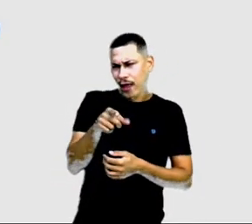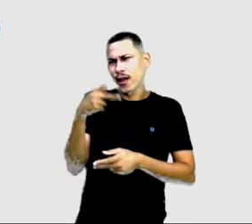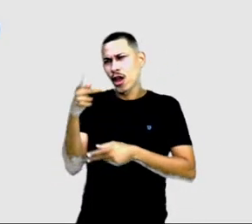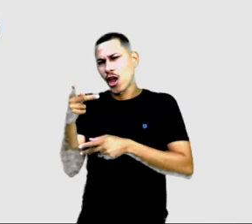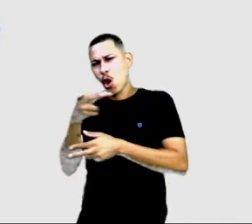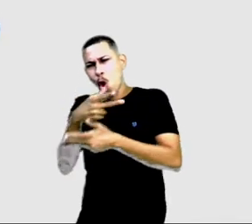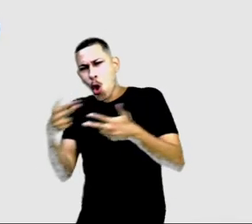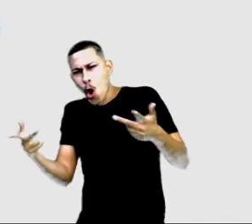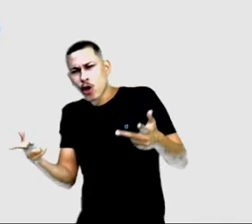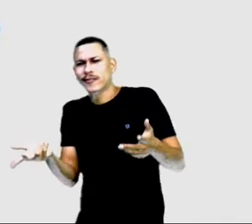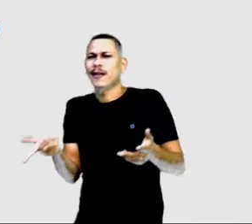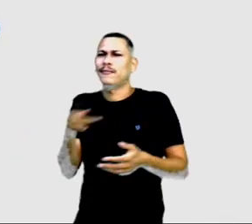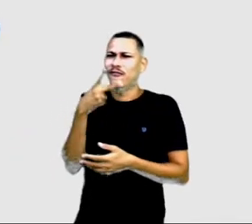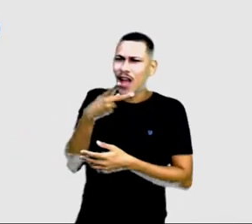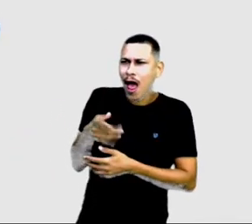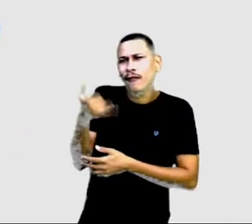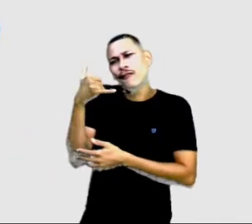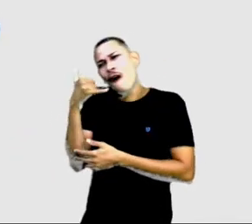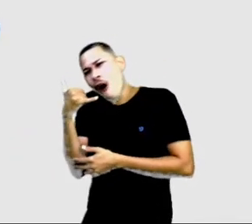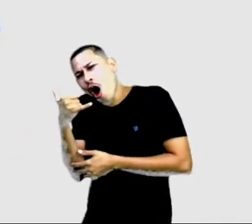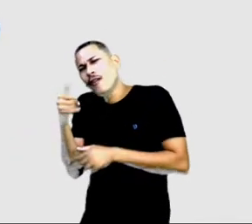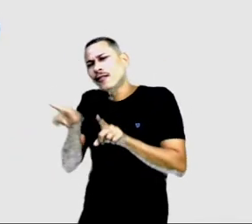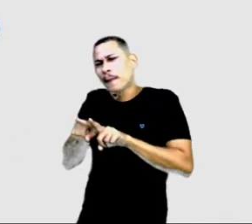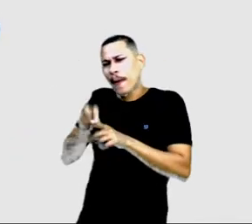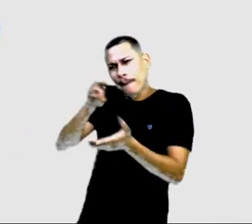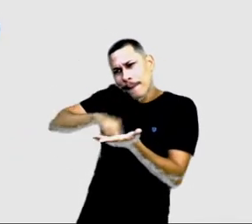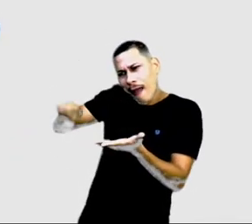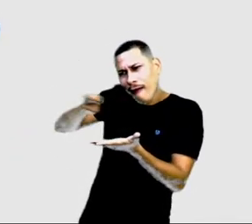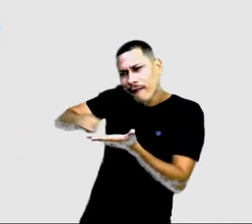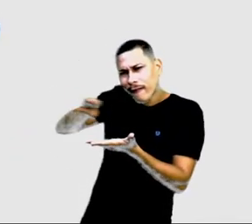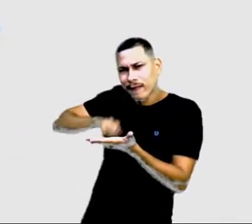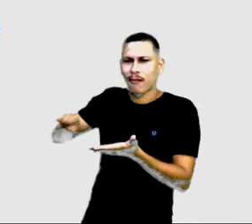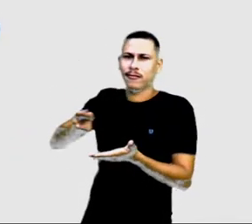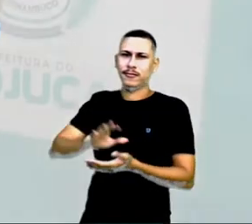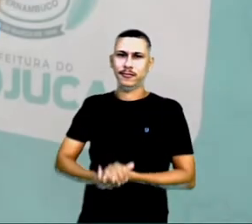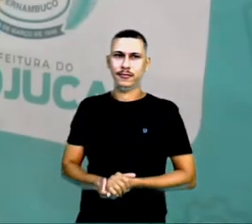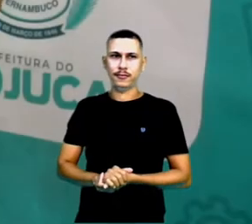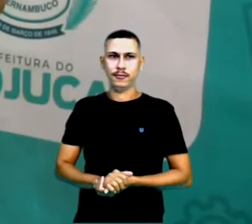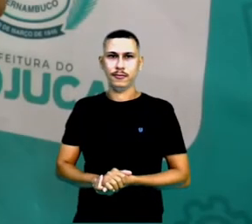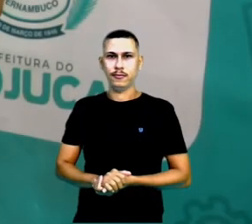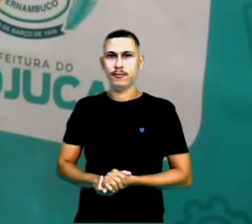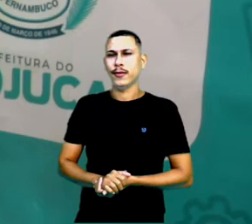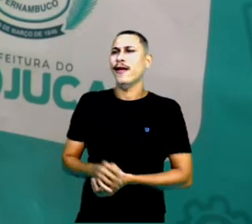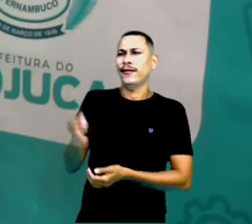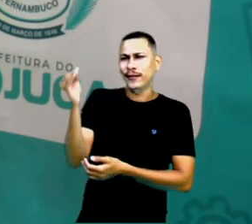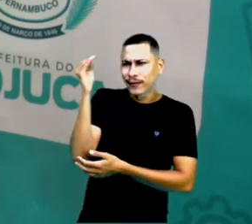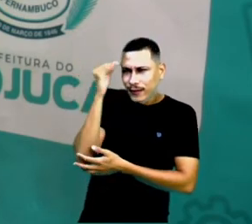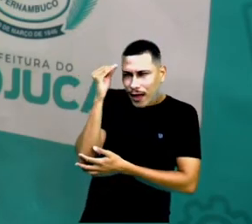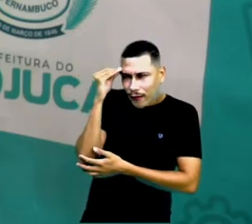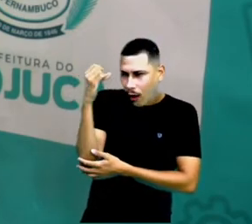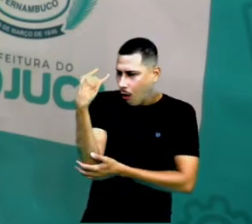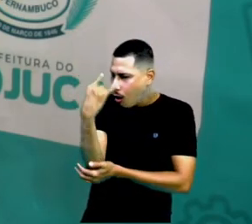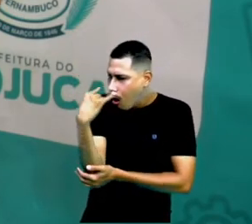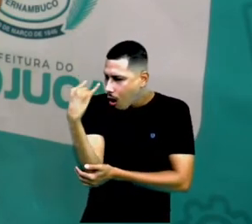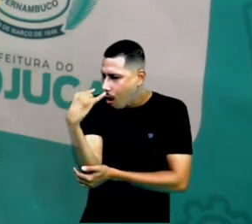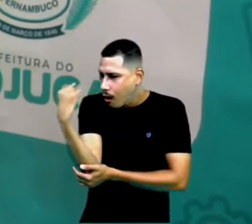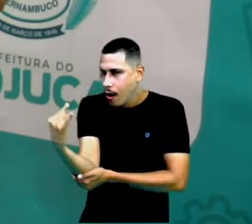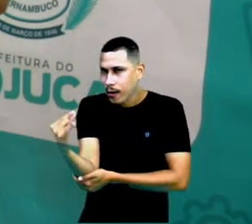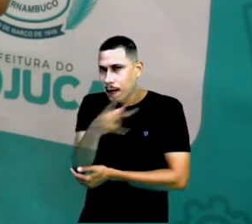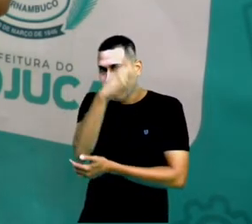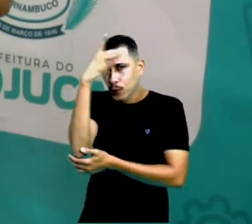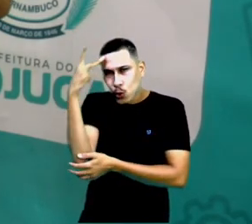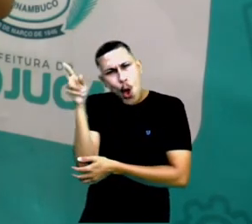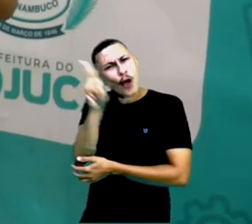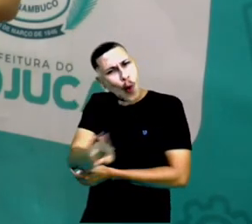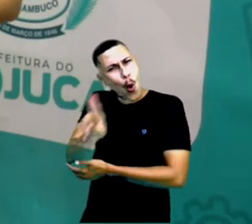dizer, faça ligações e mande mensagens em tempo real. Então, está tentando convencer o público-alvo aqui de que use